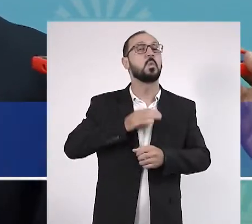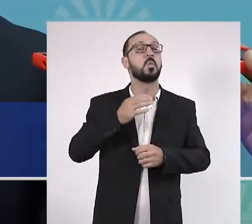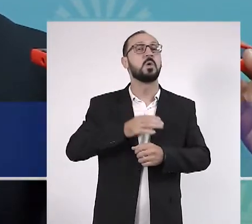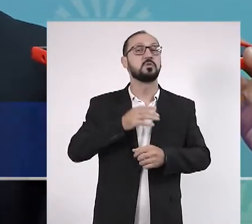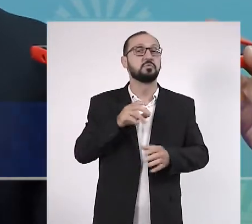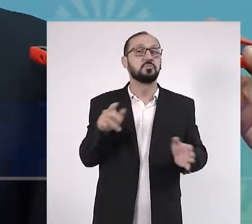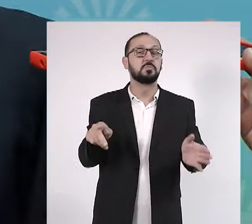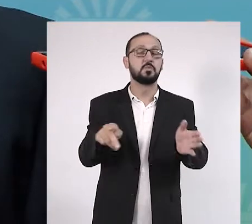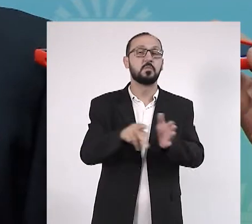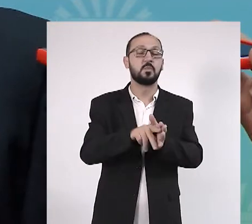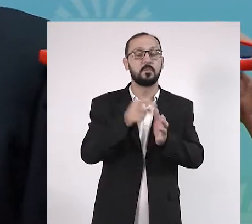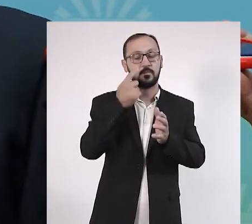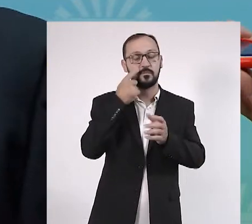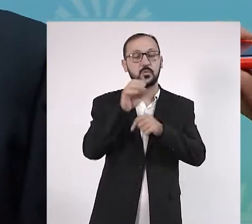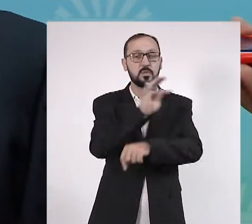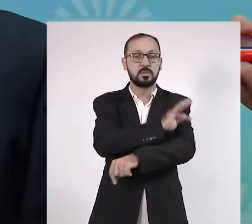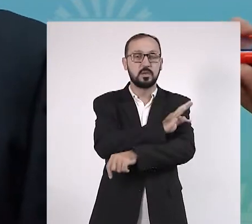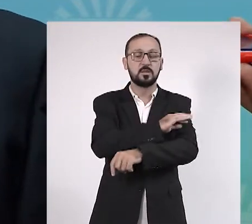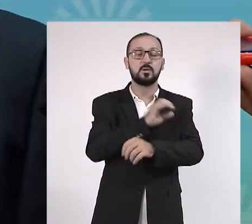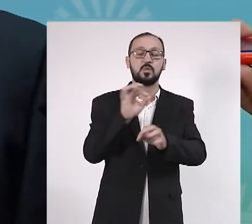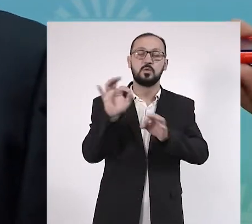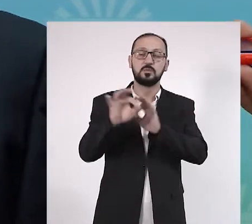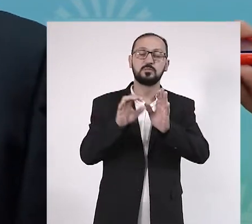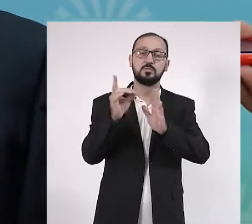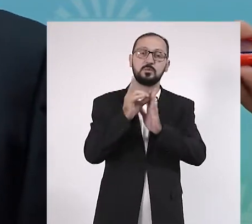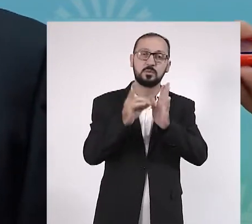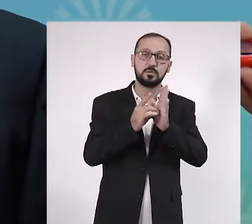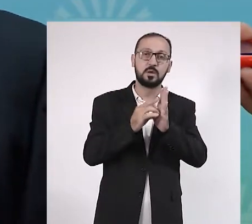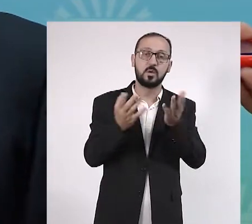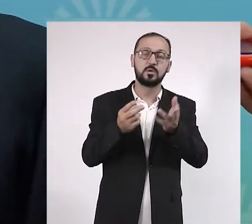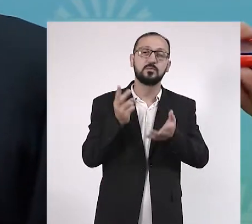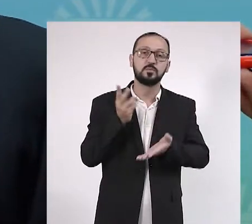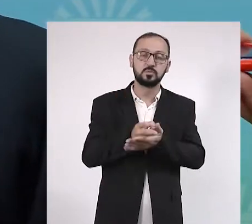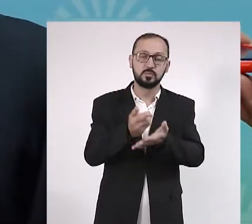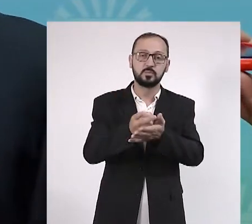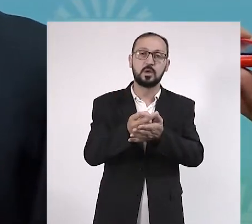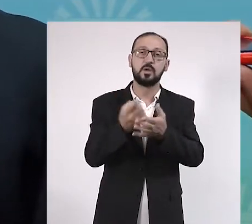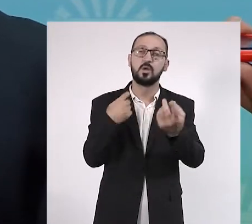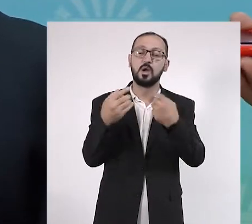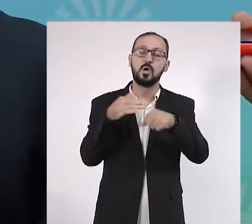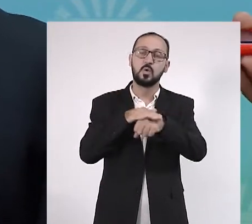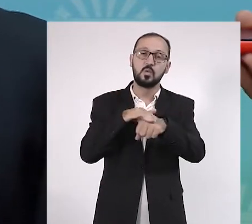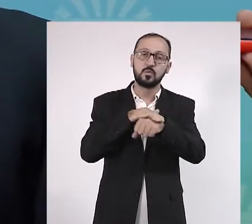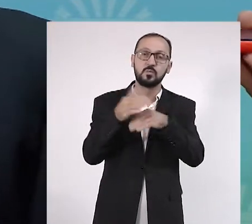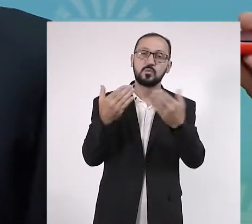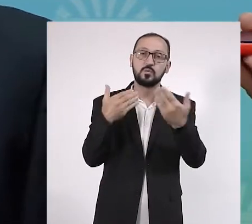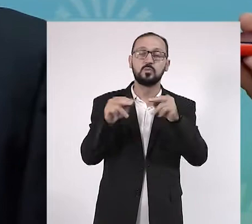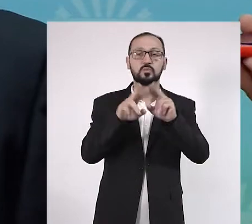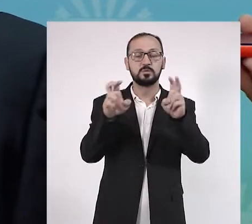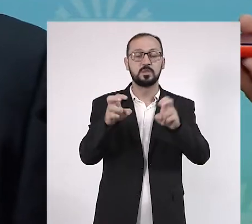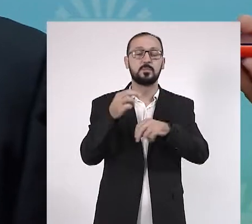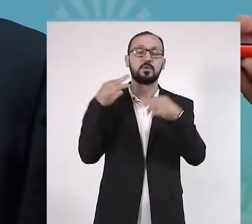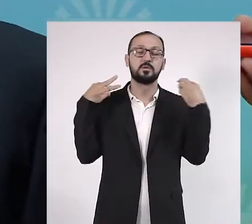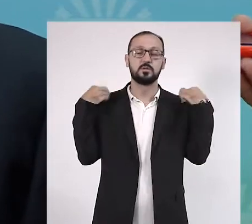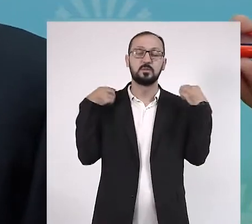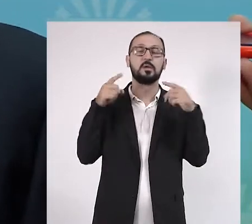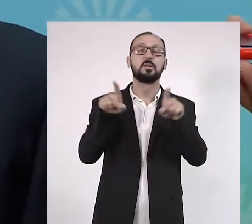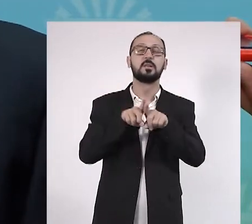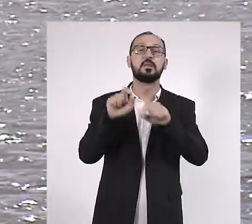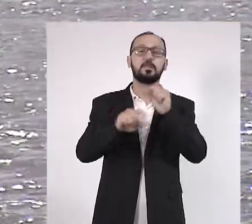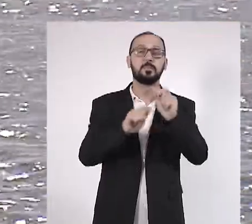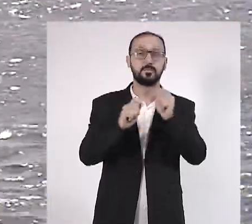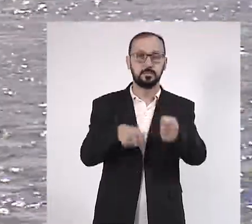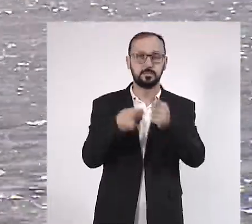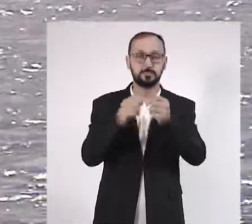parte técnica da pesca, faz o decreto e agora nós vamos continuar dialogando com todo o setor turístico e com o setor